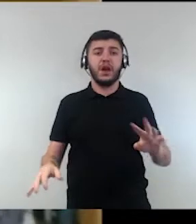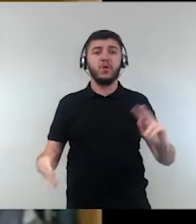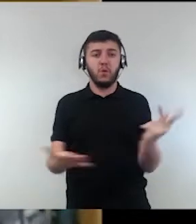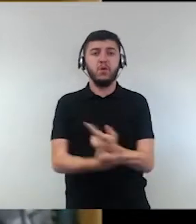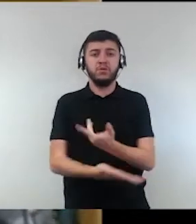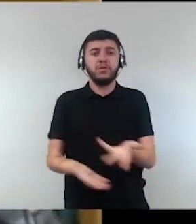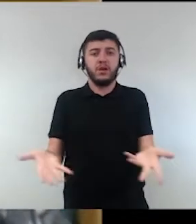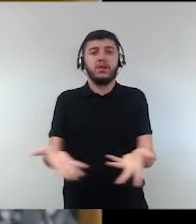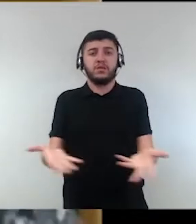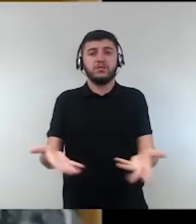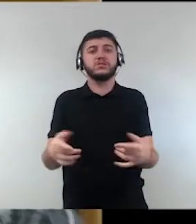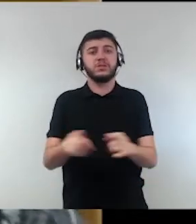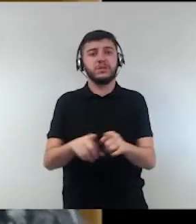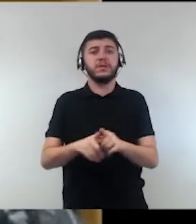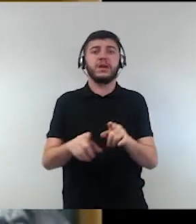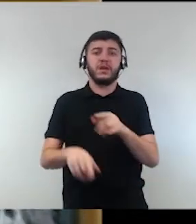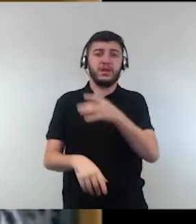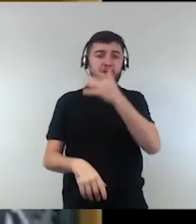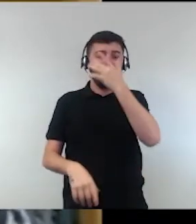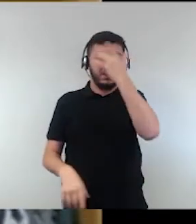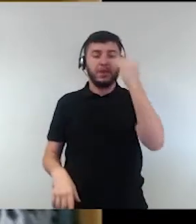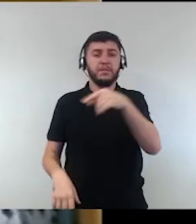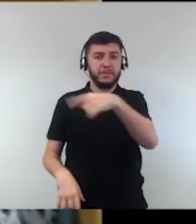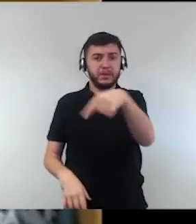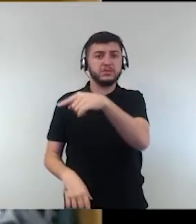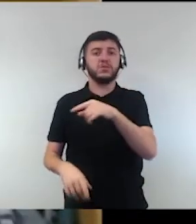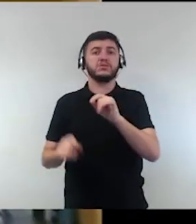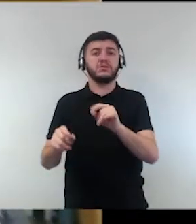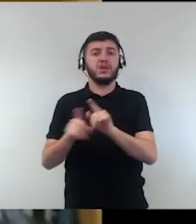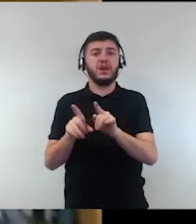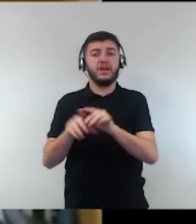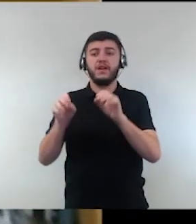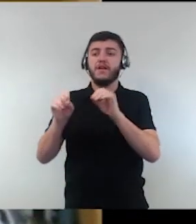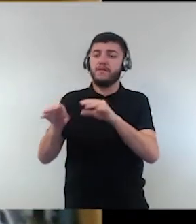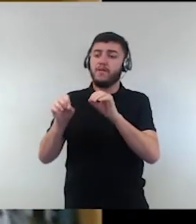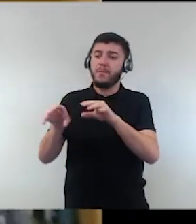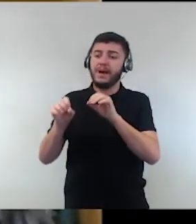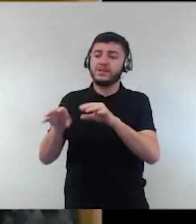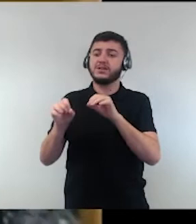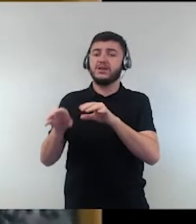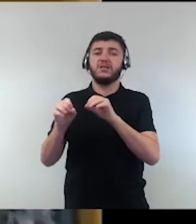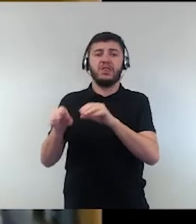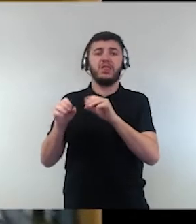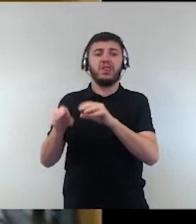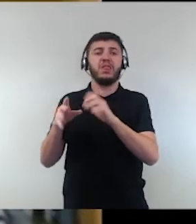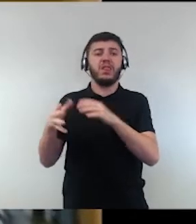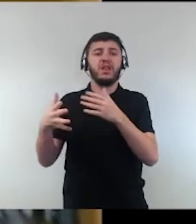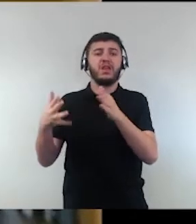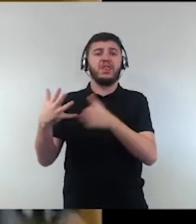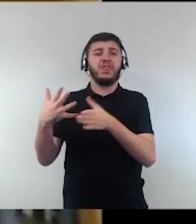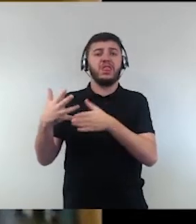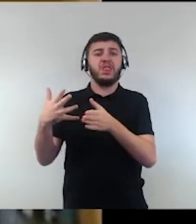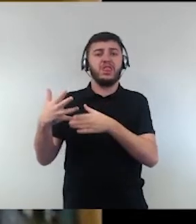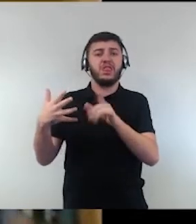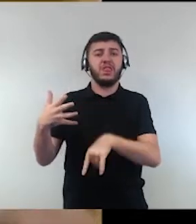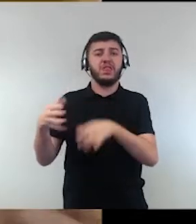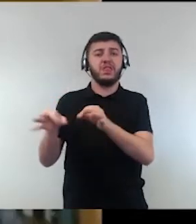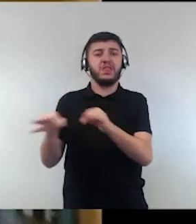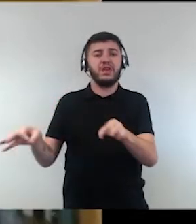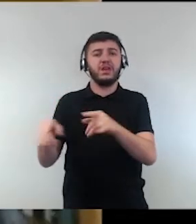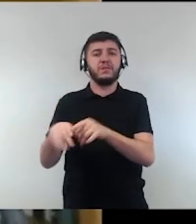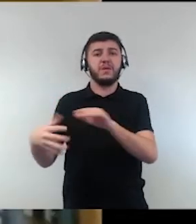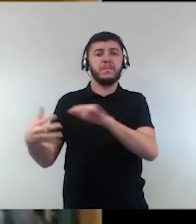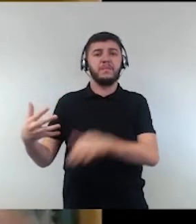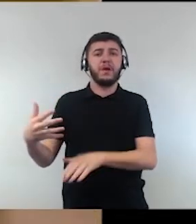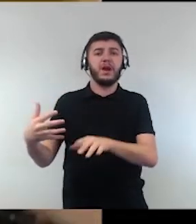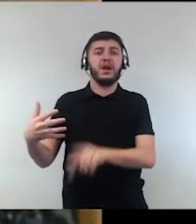pessoas que têm passado por uma baixíssima formação universitária, escolar, que seria o ambiente da